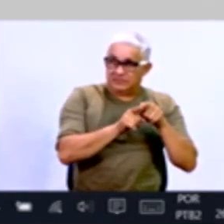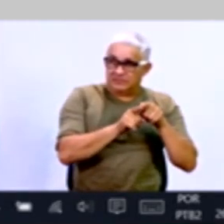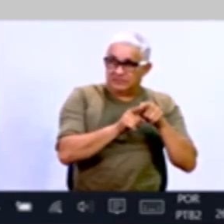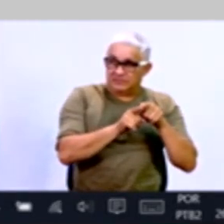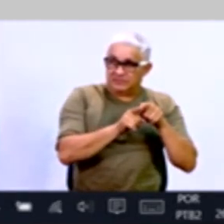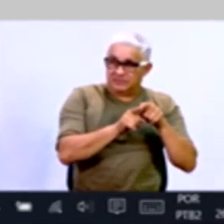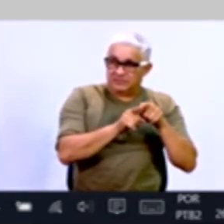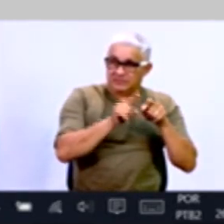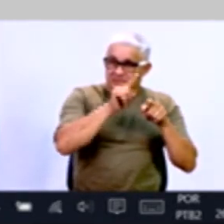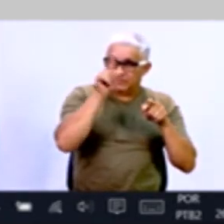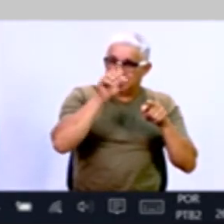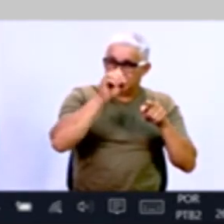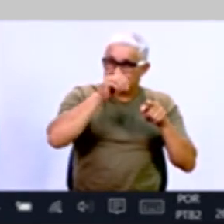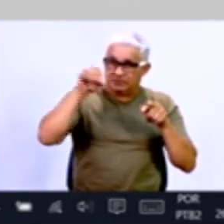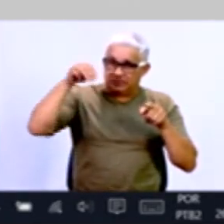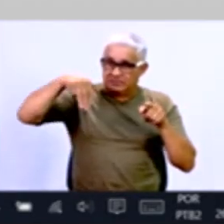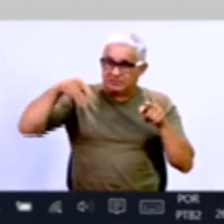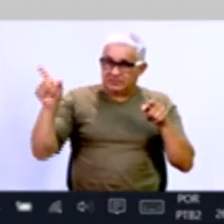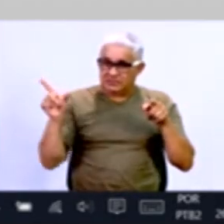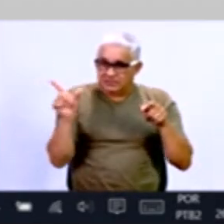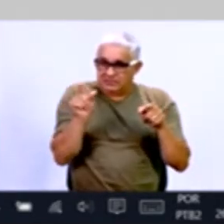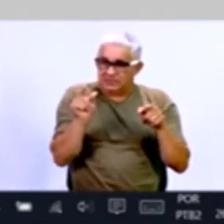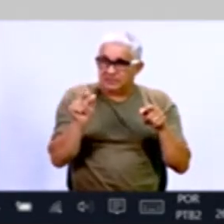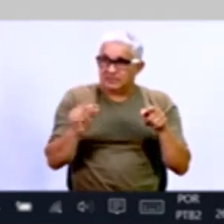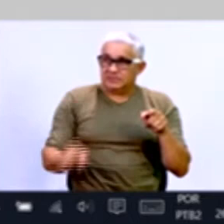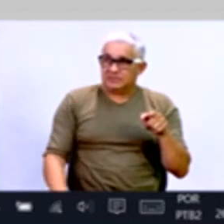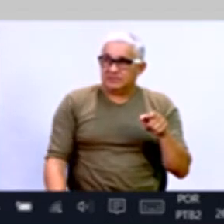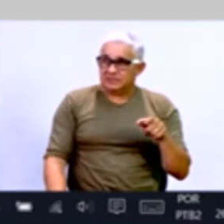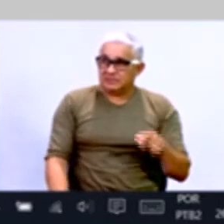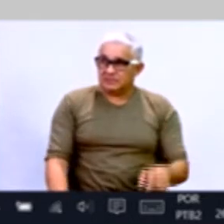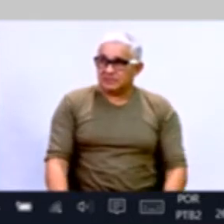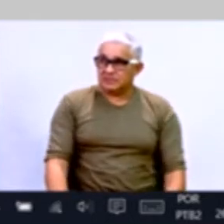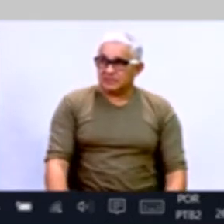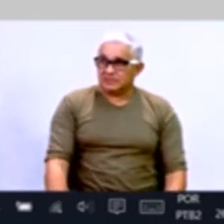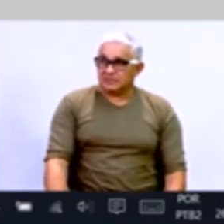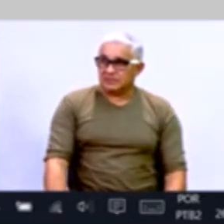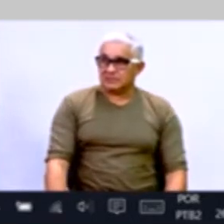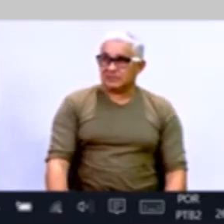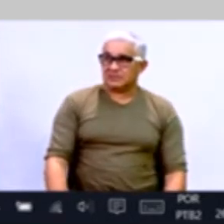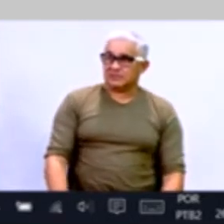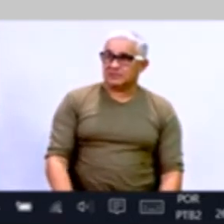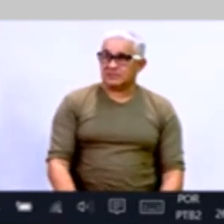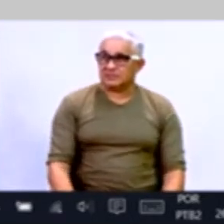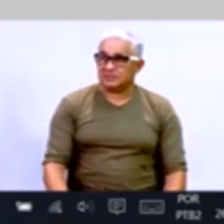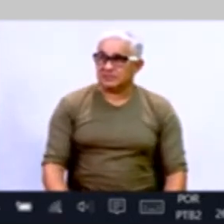Diminuir o zoom, que aí eu consigo visualizar onde é que tá, né? O zoom estava tão grande que...